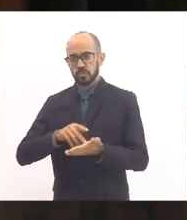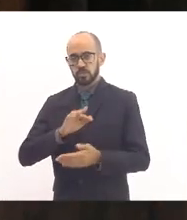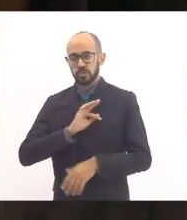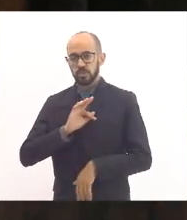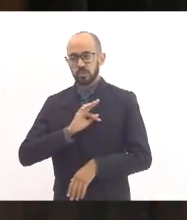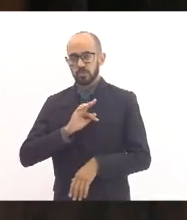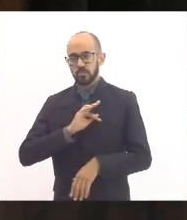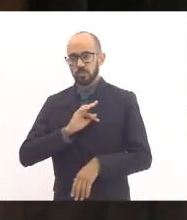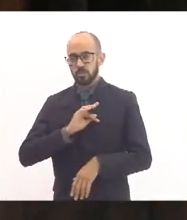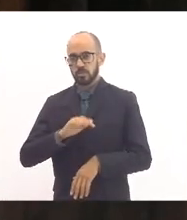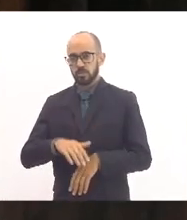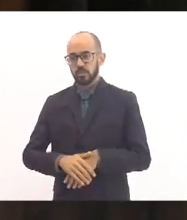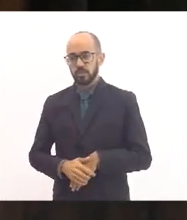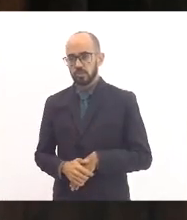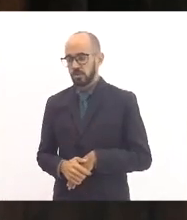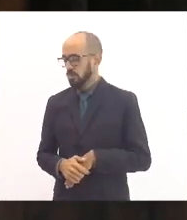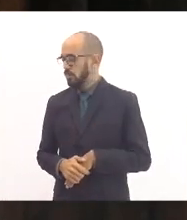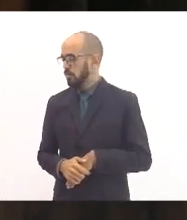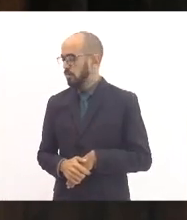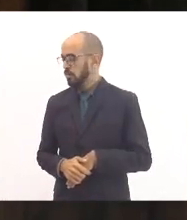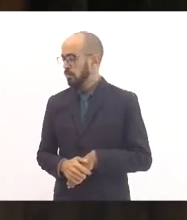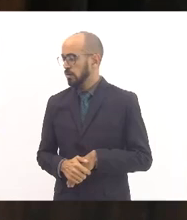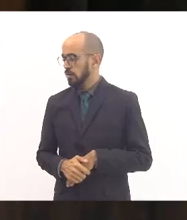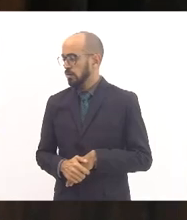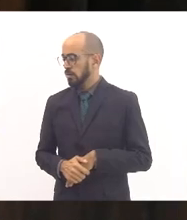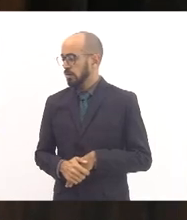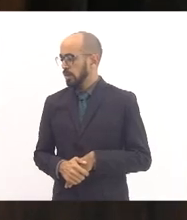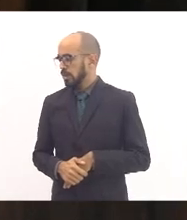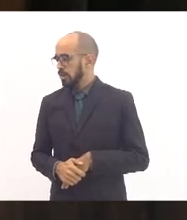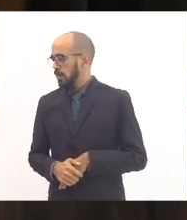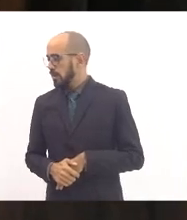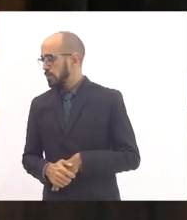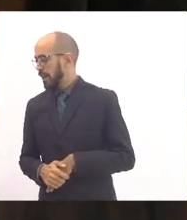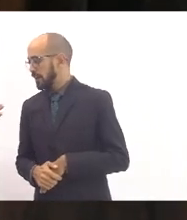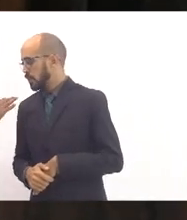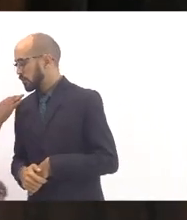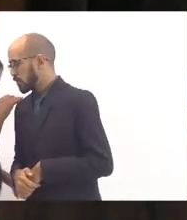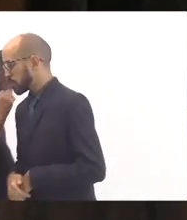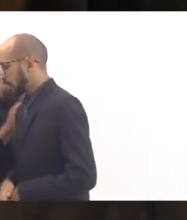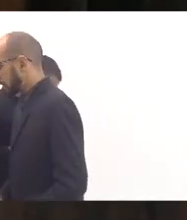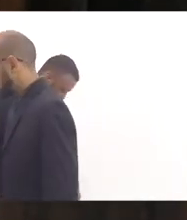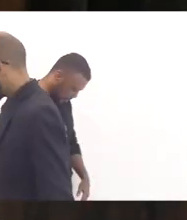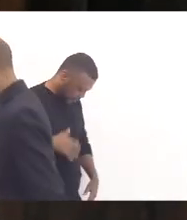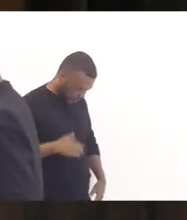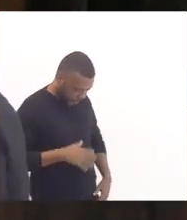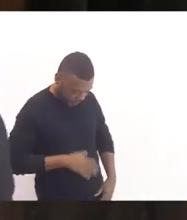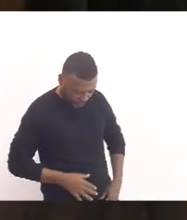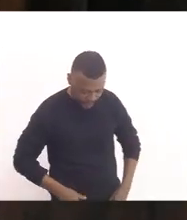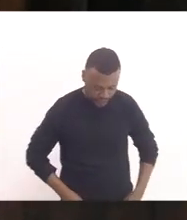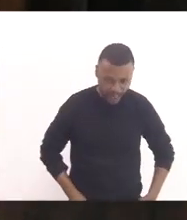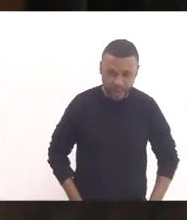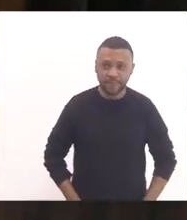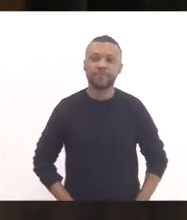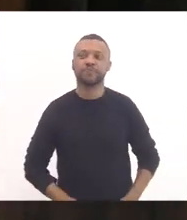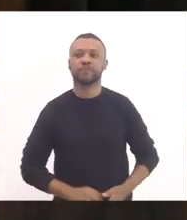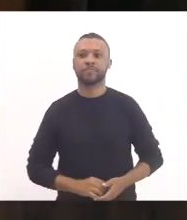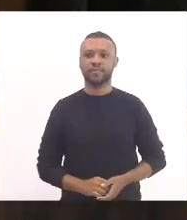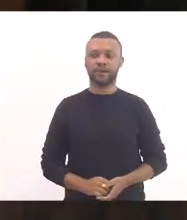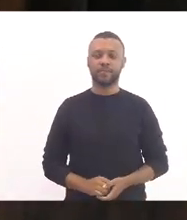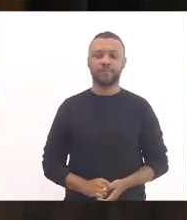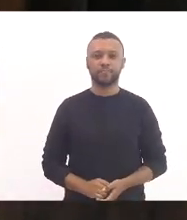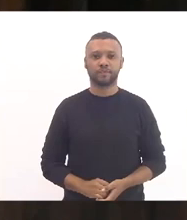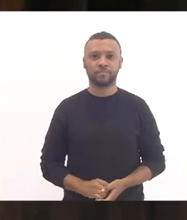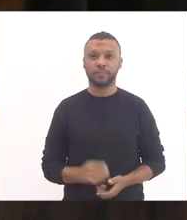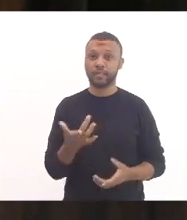não vi a Márcia mas o Luiz Cláudio tá aí né é a depol Jaime o